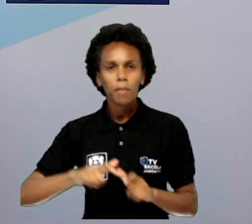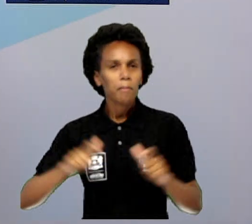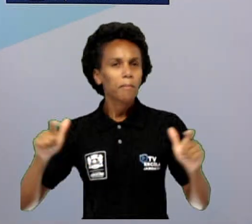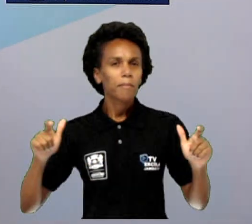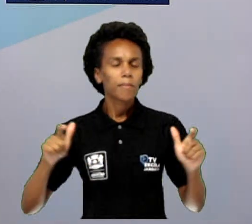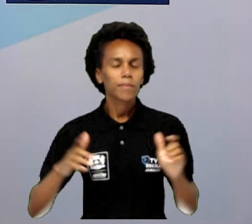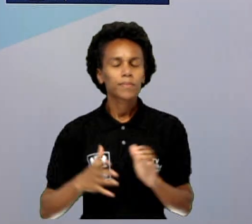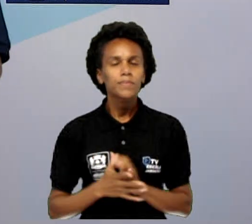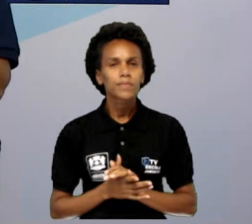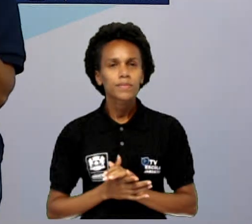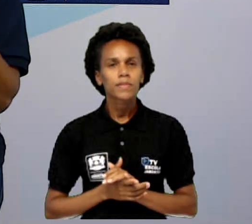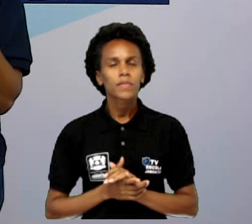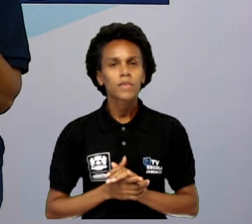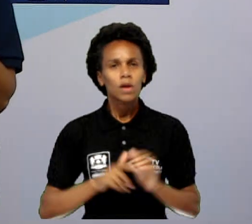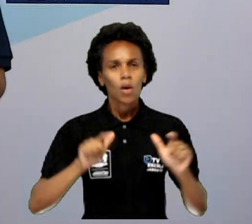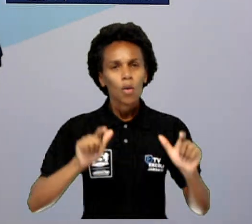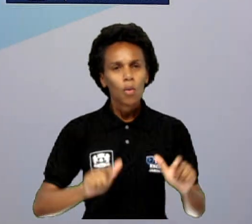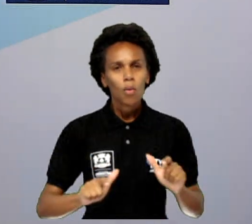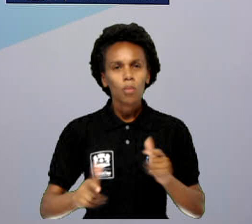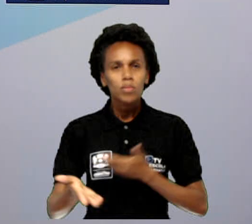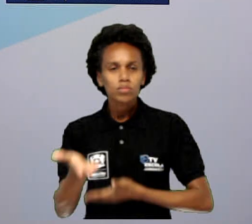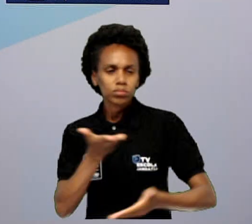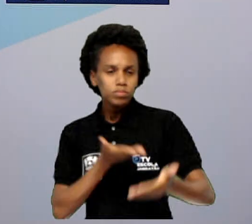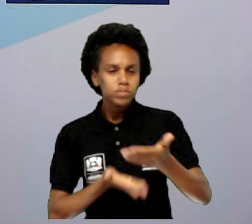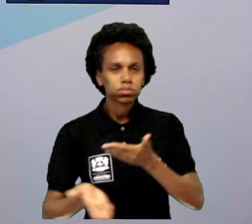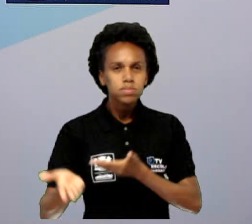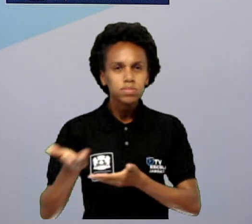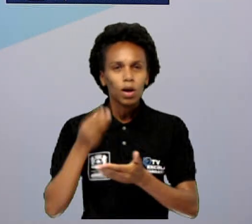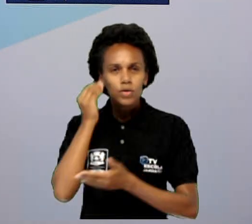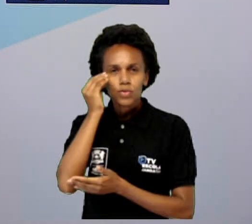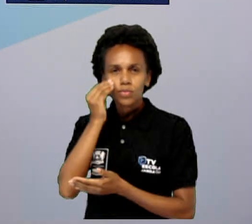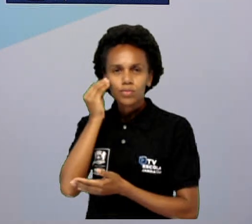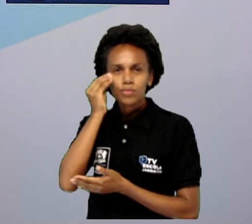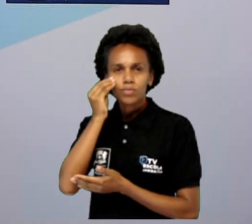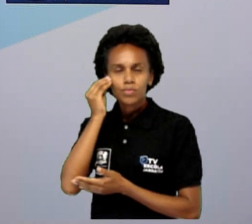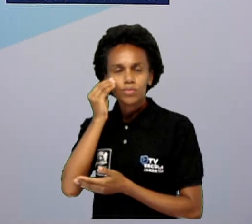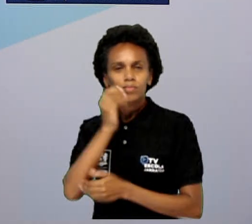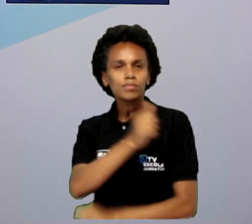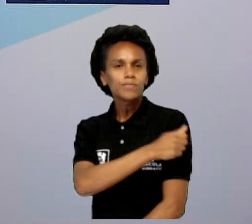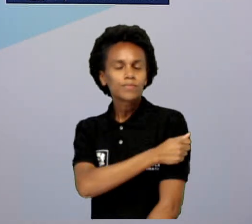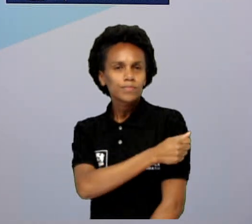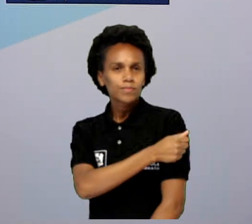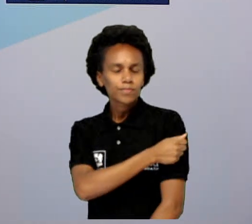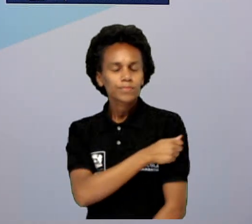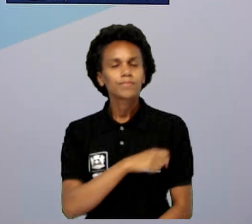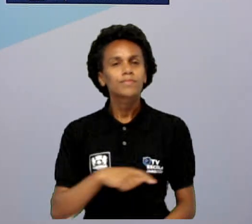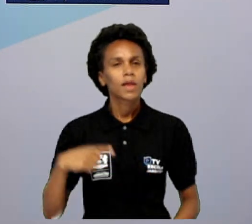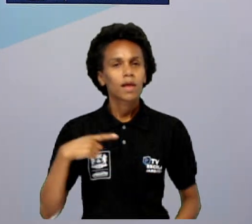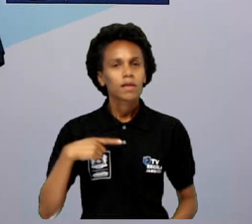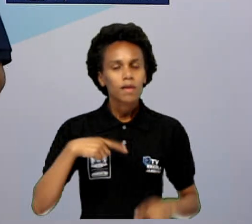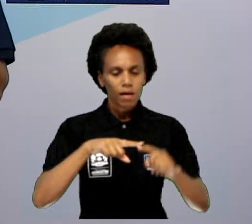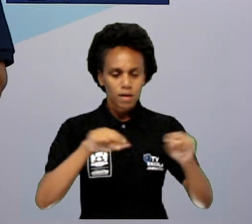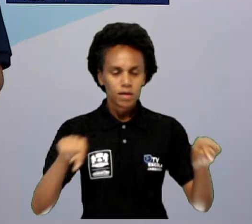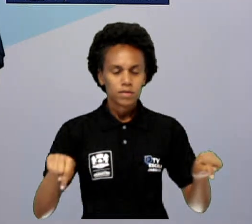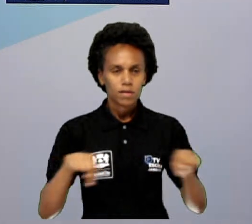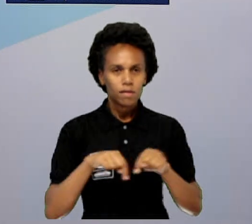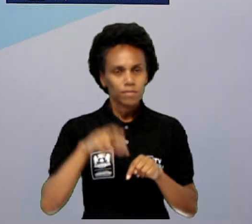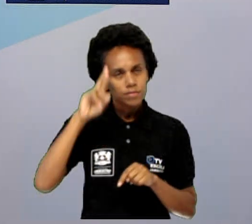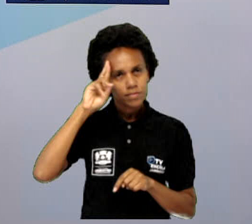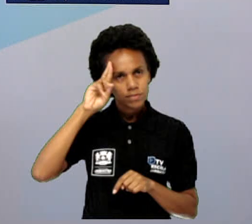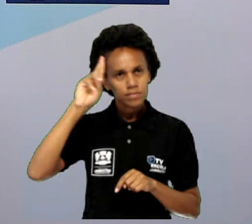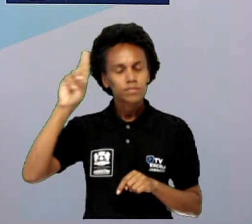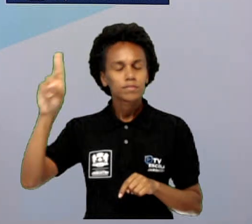estudantes. Além da direção, que é onde fica a gestora, que é a responsável pela escola, é ela que assina os